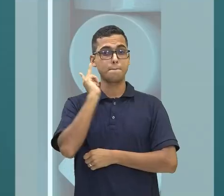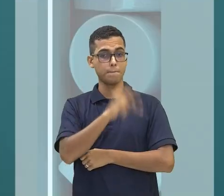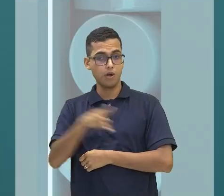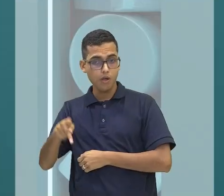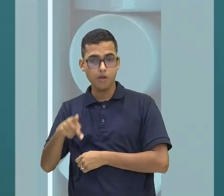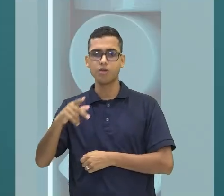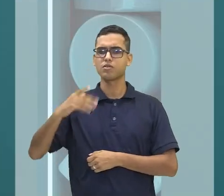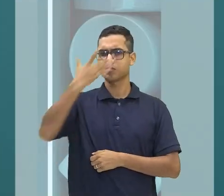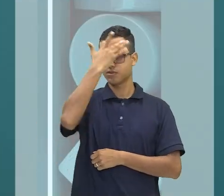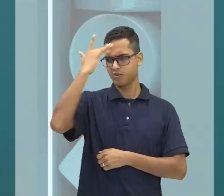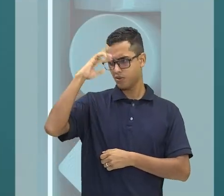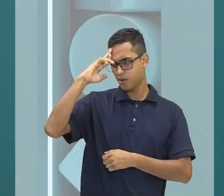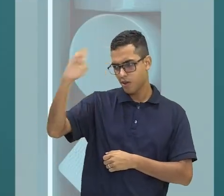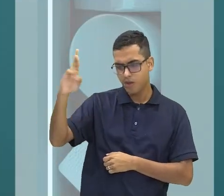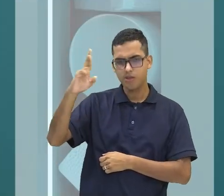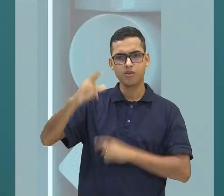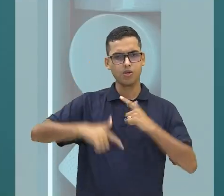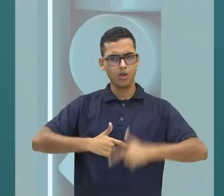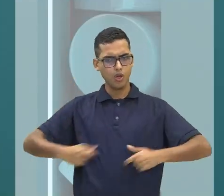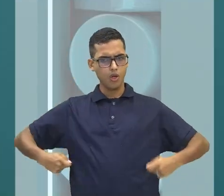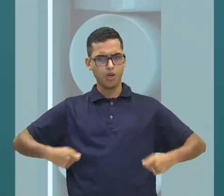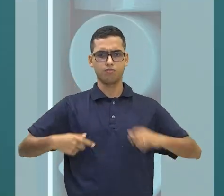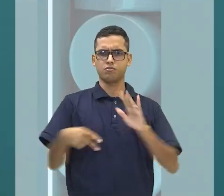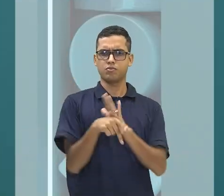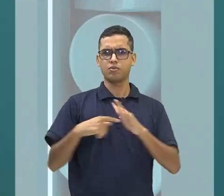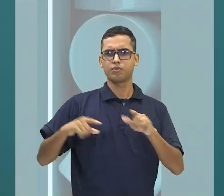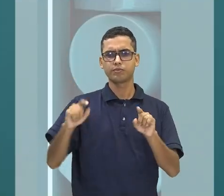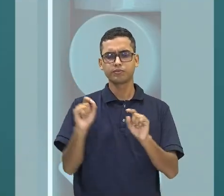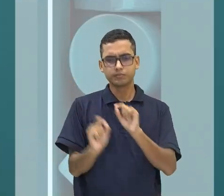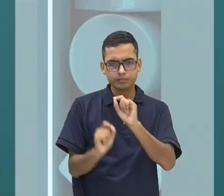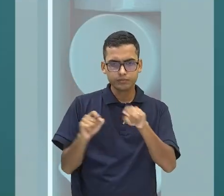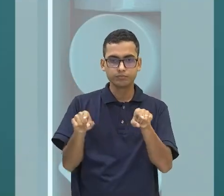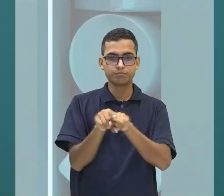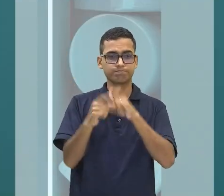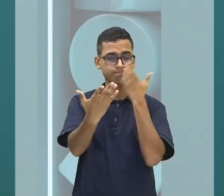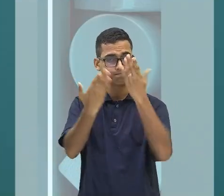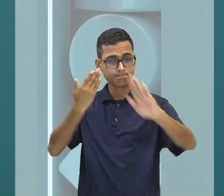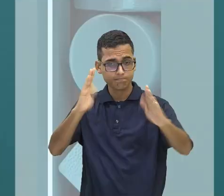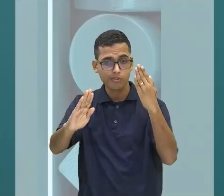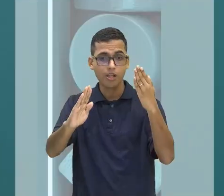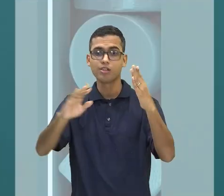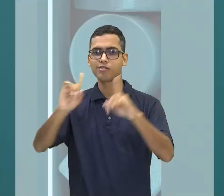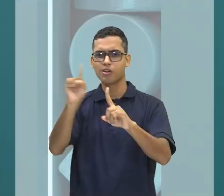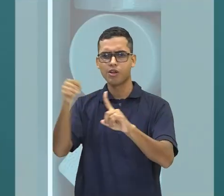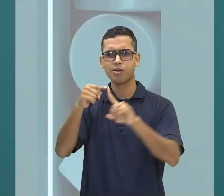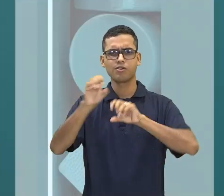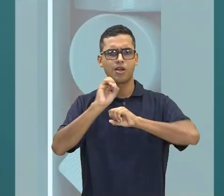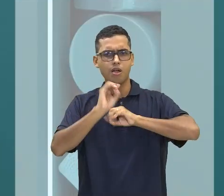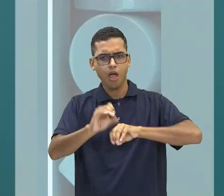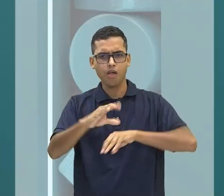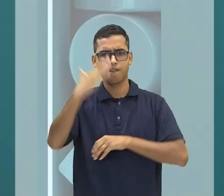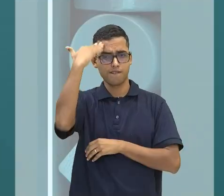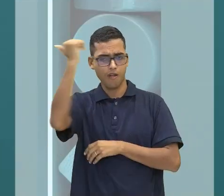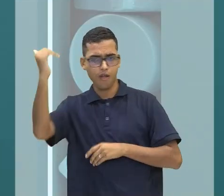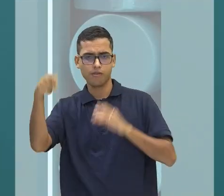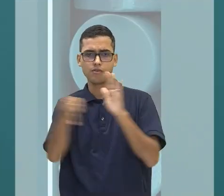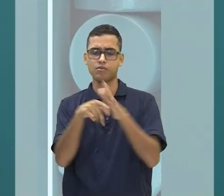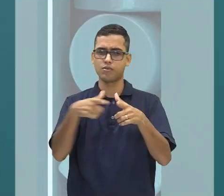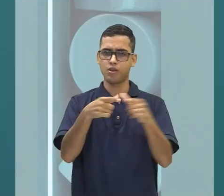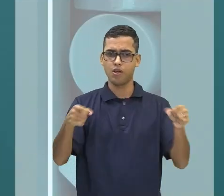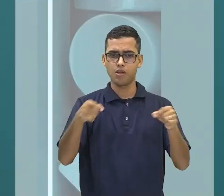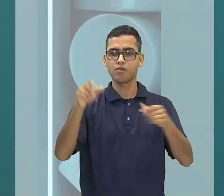professores, os mestres já haviam um grande potencial educacional no karatê. Tanto é que ele se popularizou bastante aí